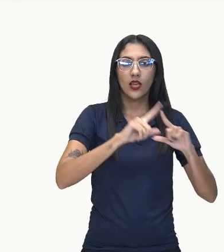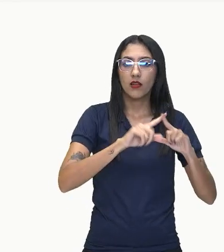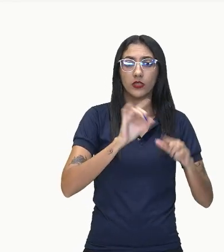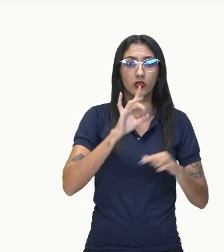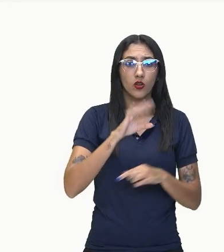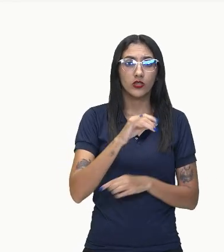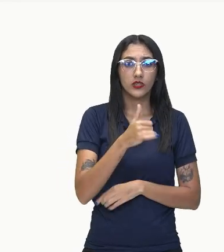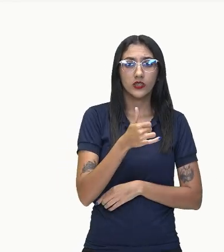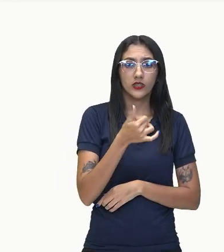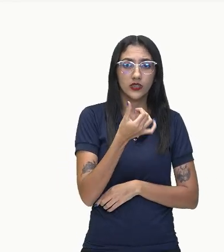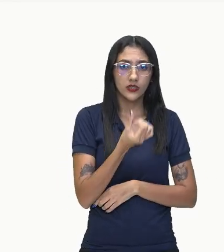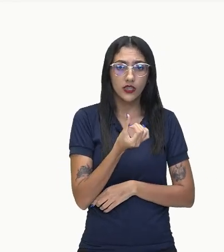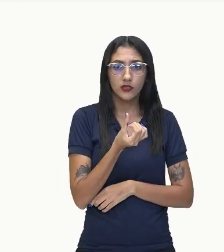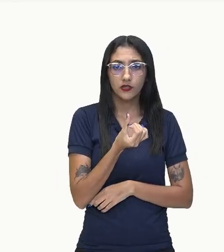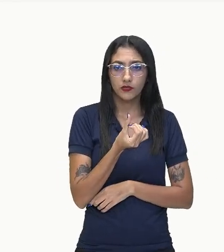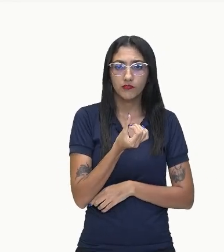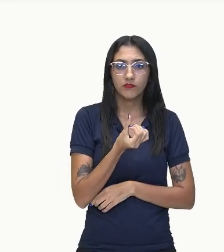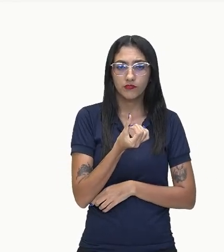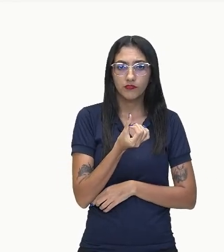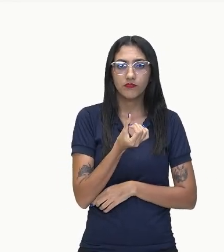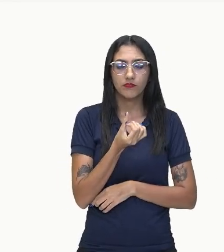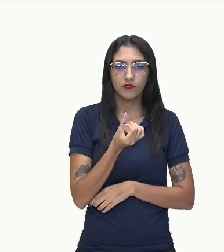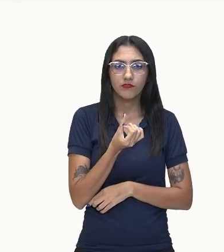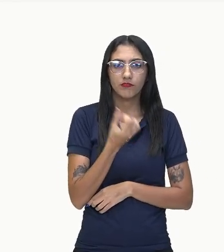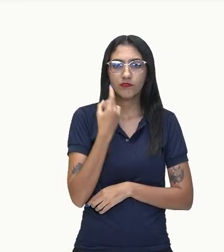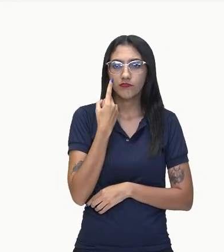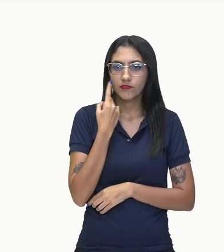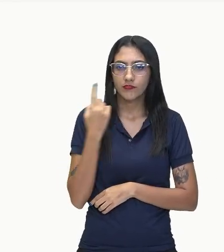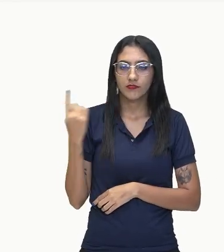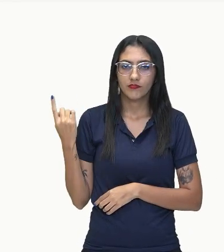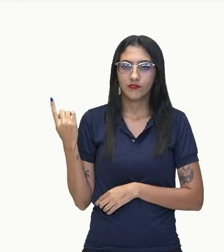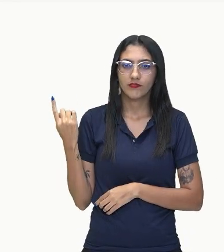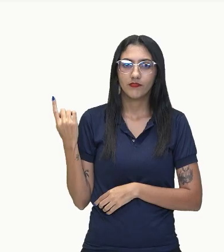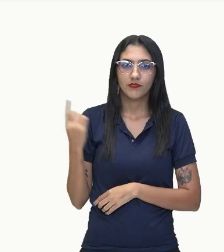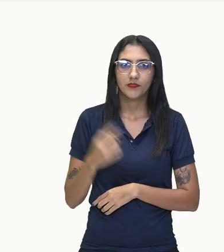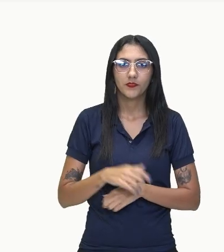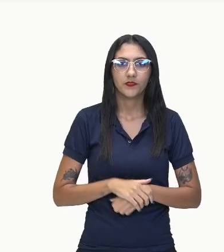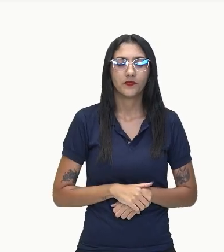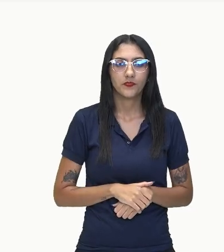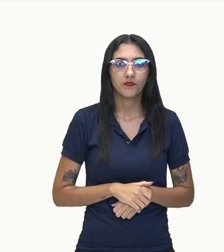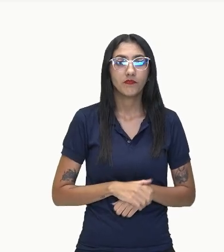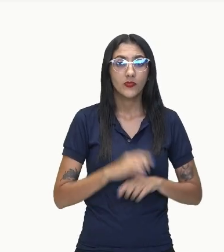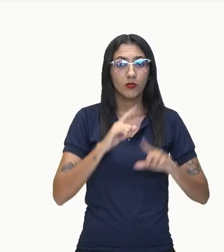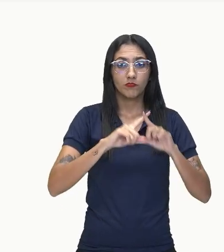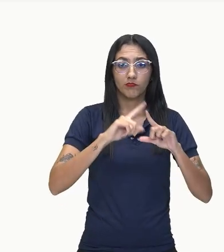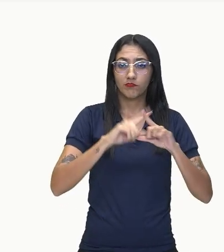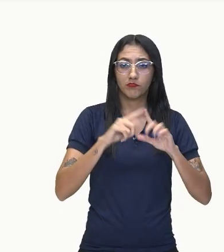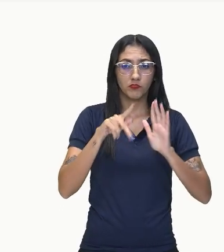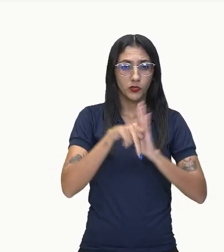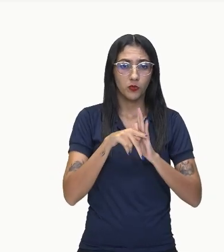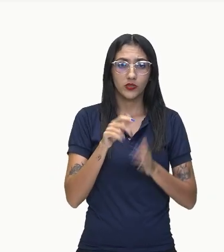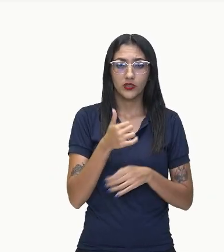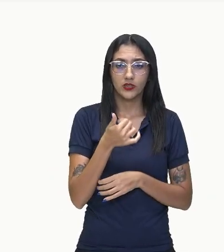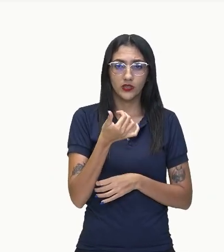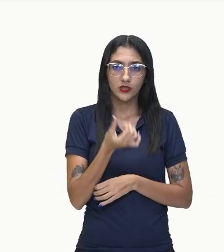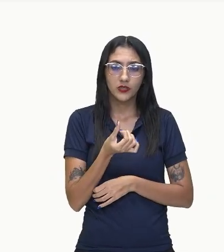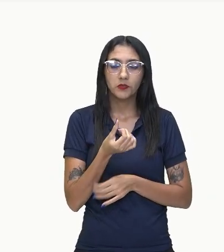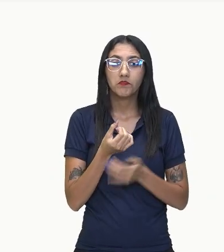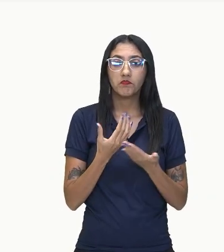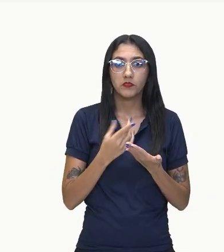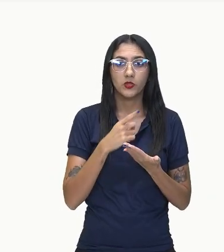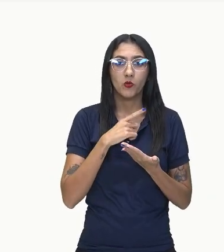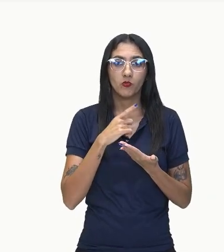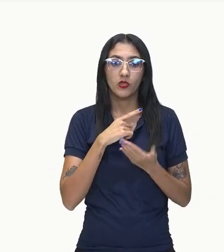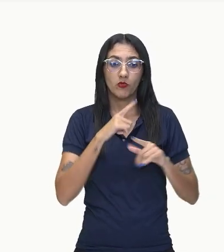simplesmente 16, que é o valor de menos 4² menos 0, que é o próprio 16. Então, temos um